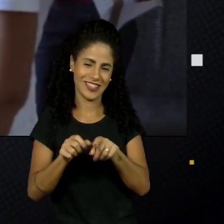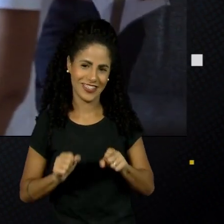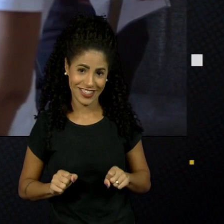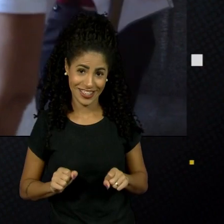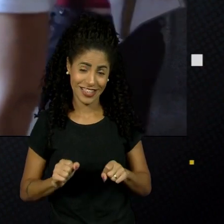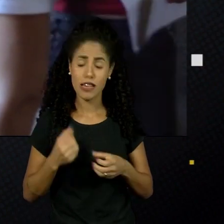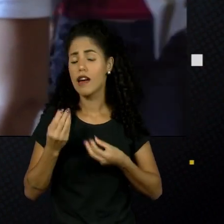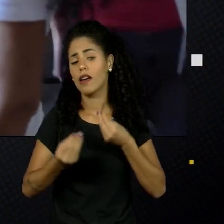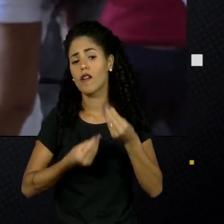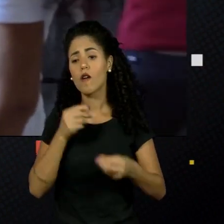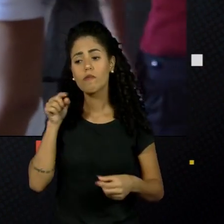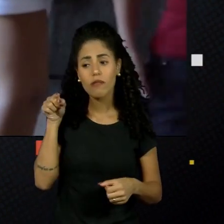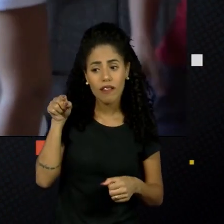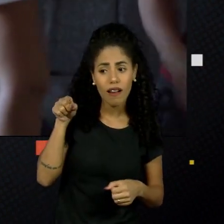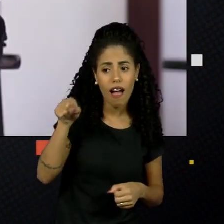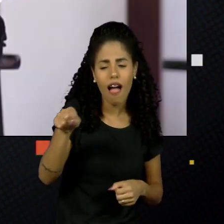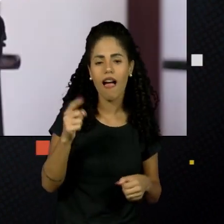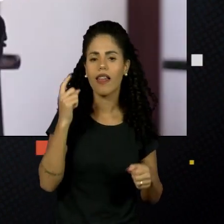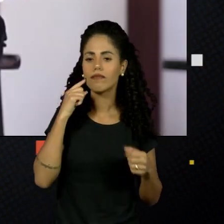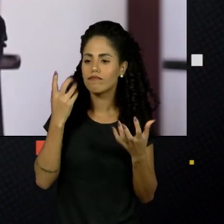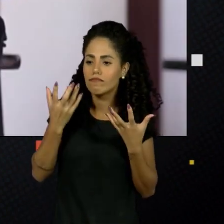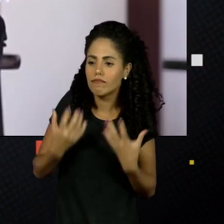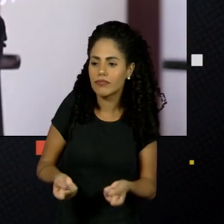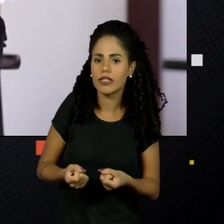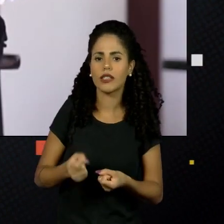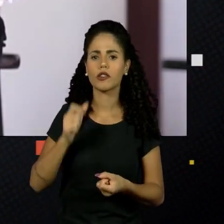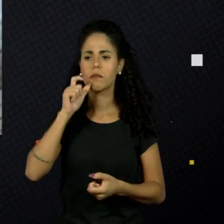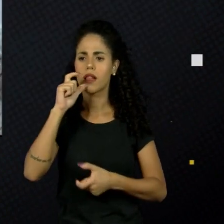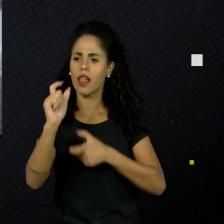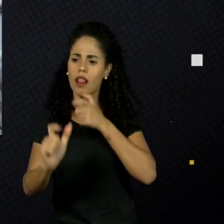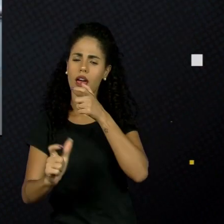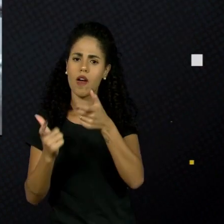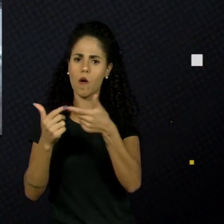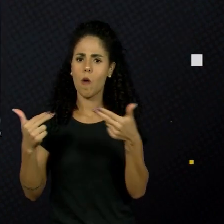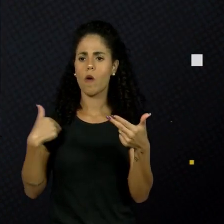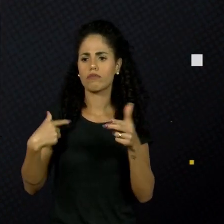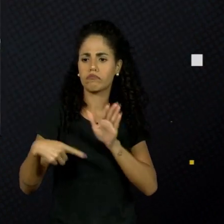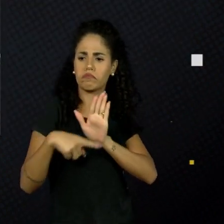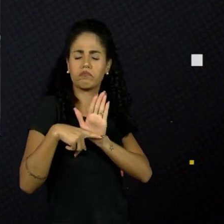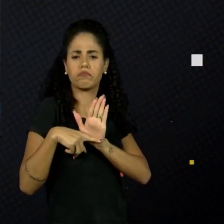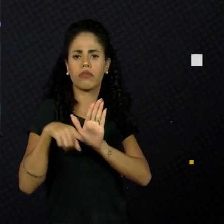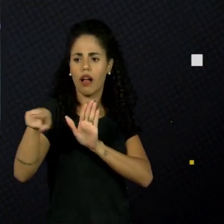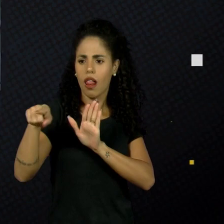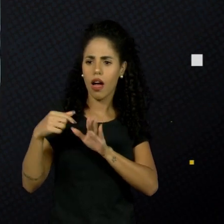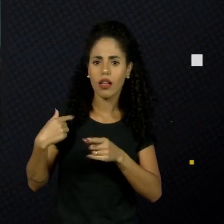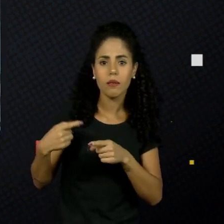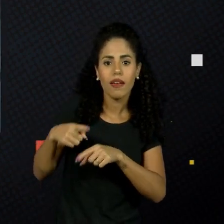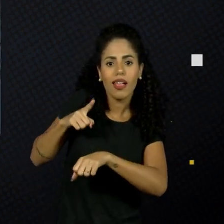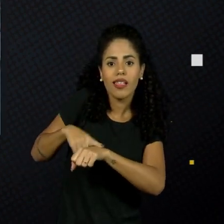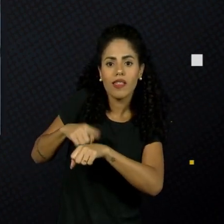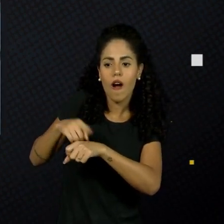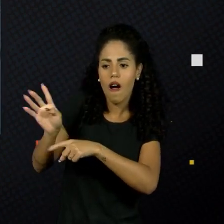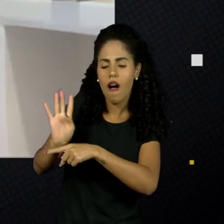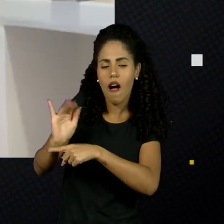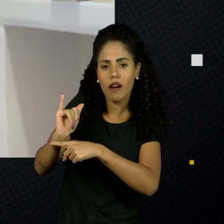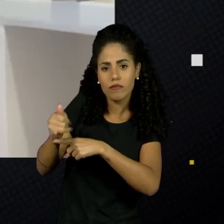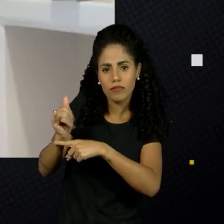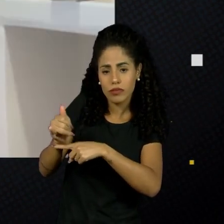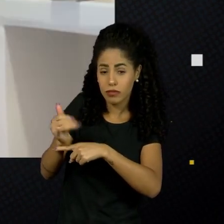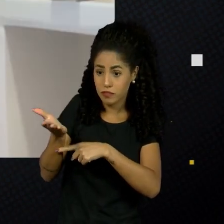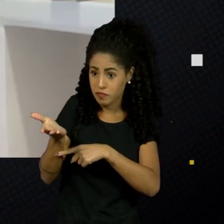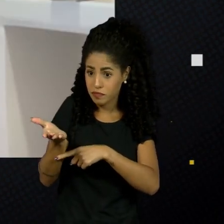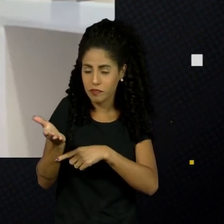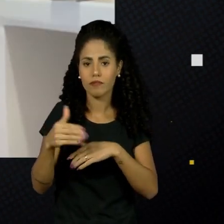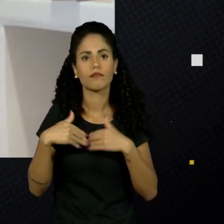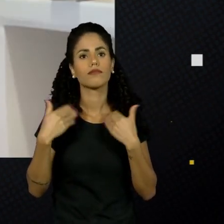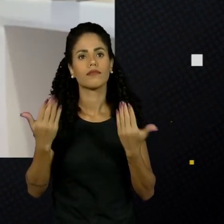E como ela aceitou críticas negativas dentro do nosso filme. Então,